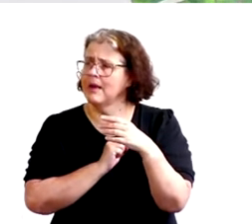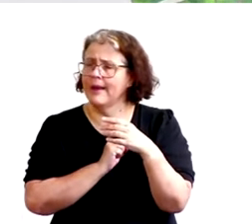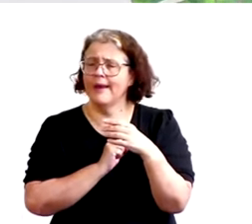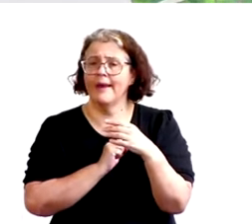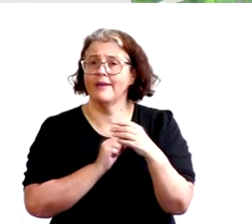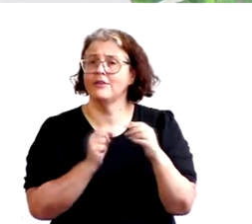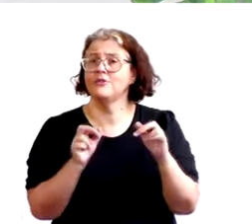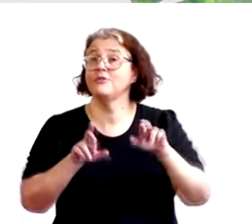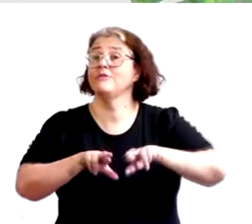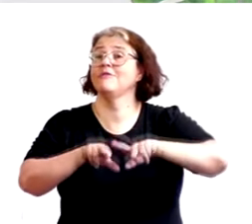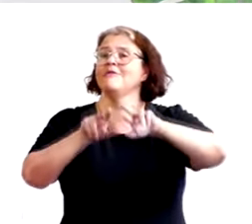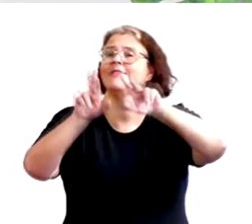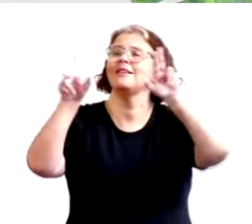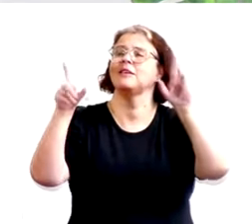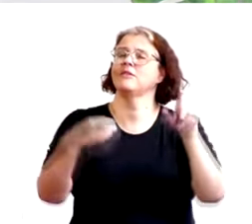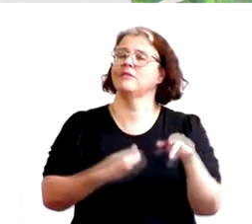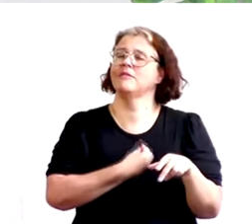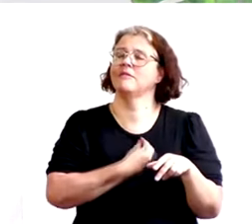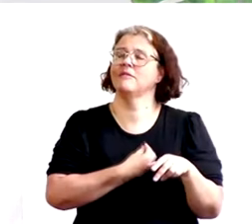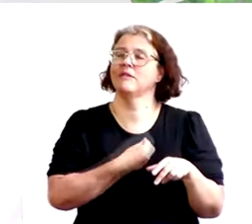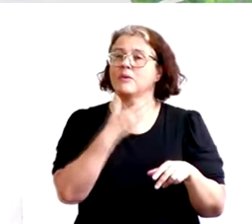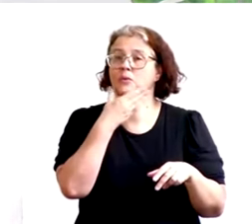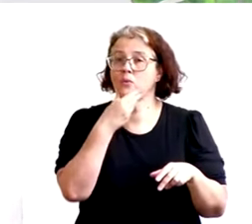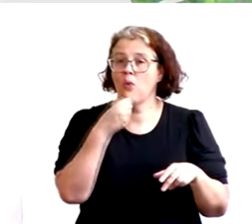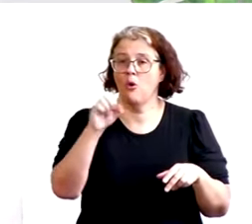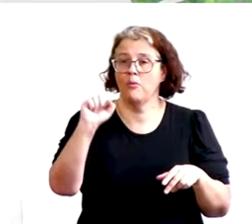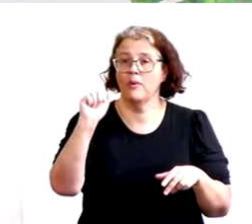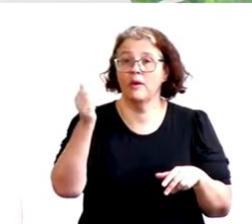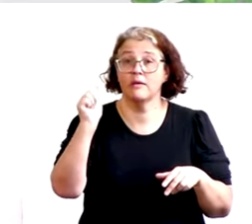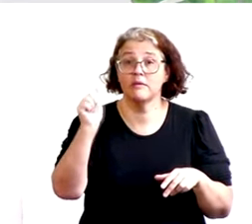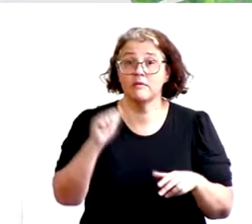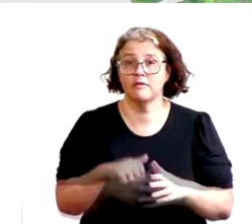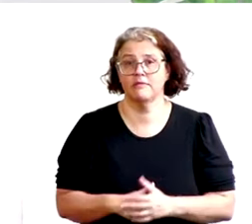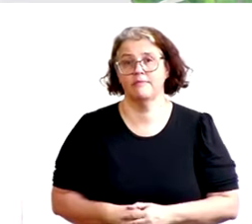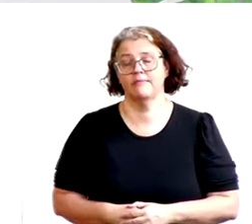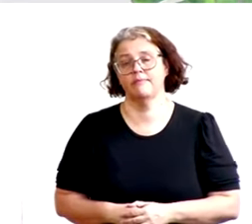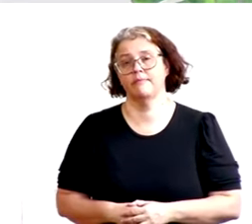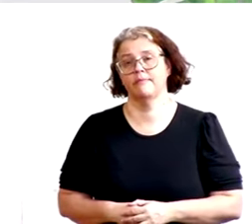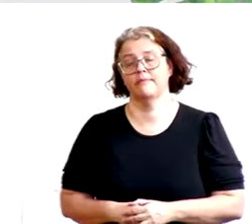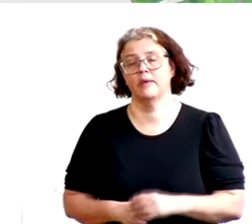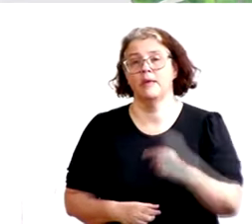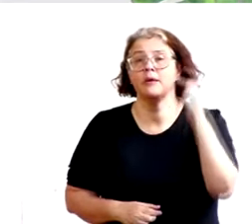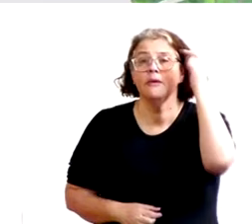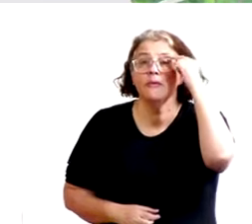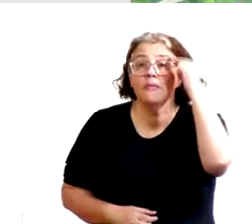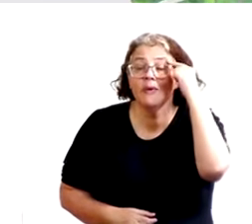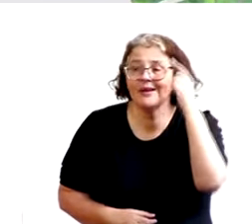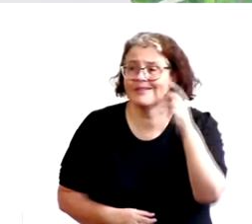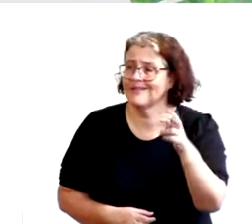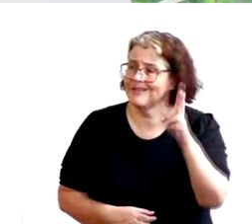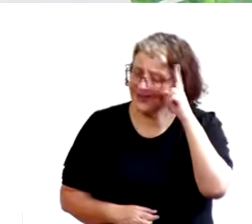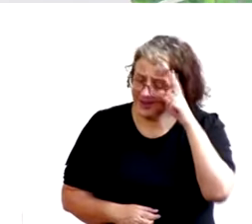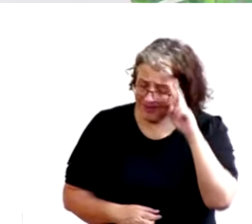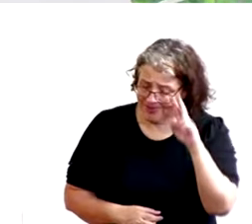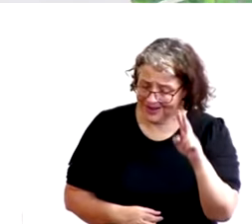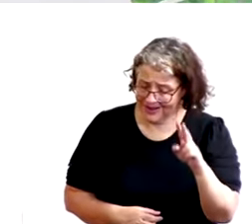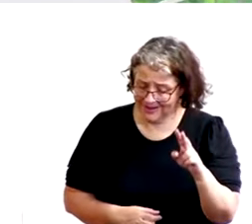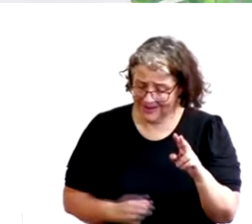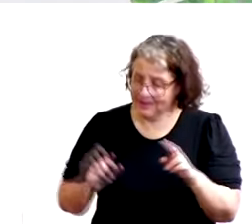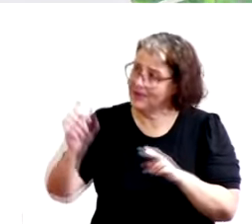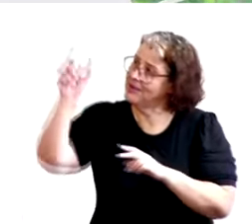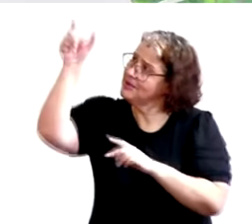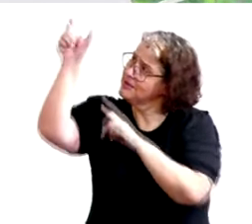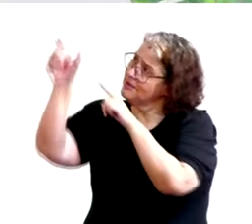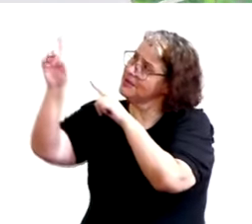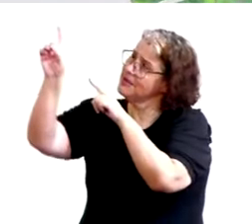Asafe quando ele passa a refletir a lembrar a meditar sobre os atributos de